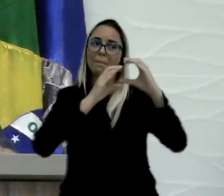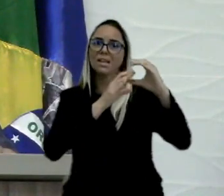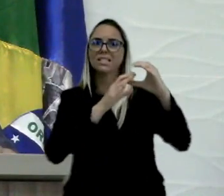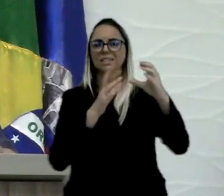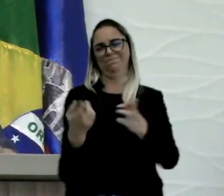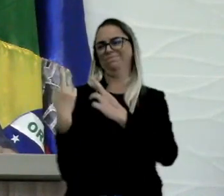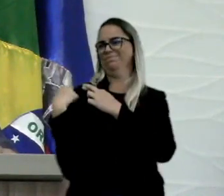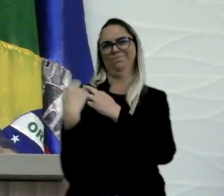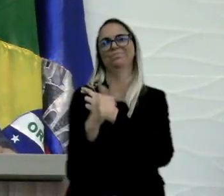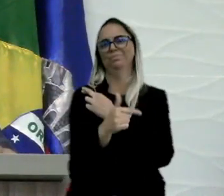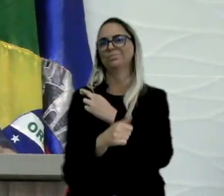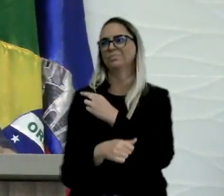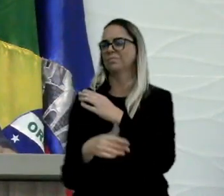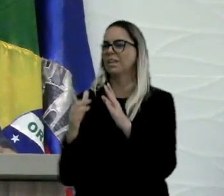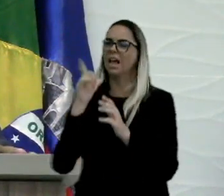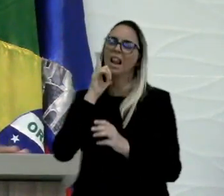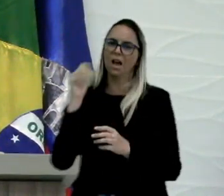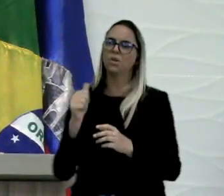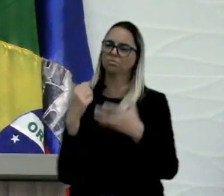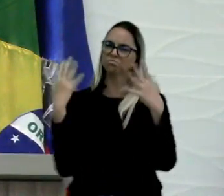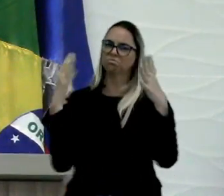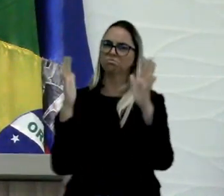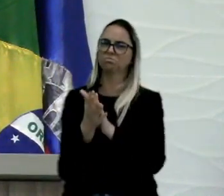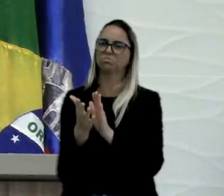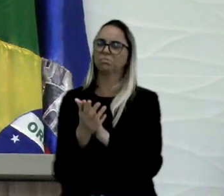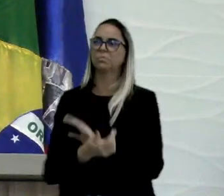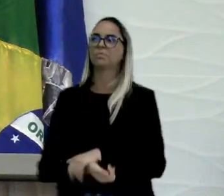irresponsável Léo Você tá de parabéns